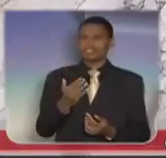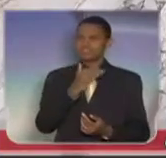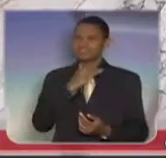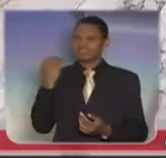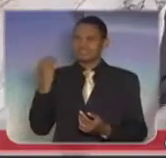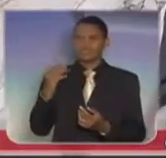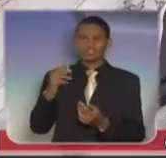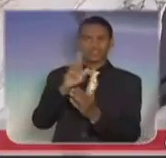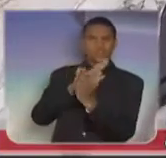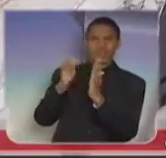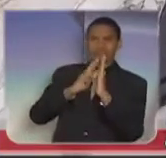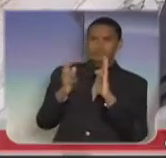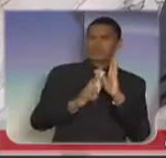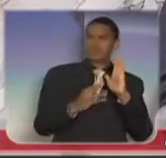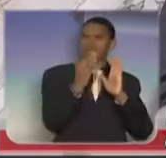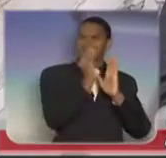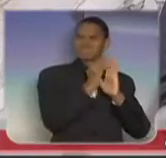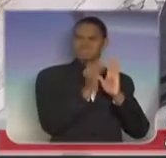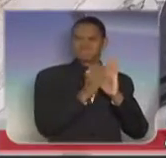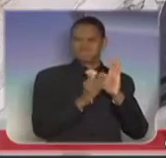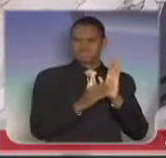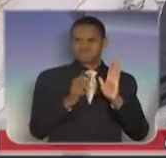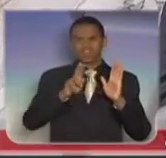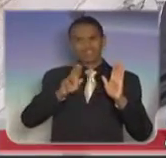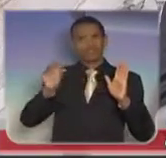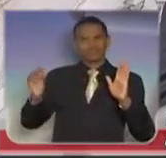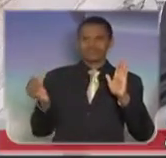pela criminalidade brasileira